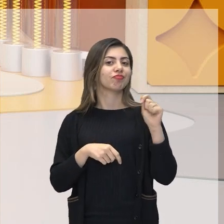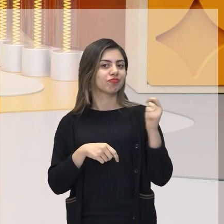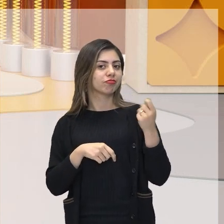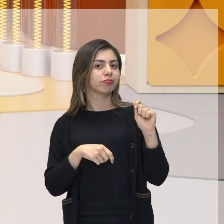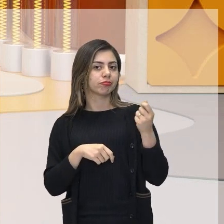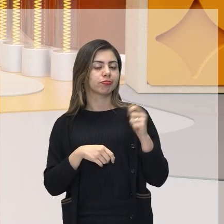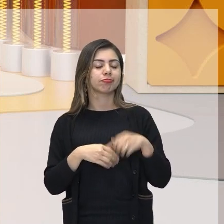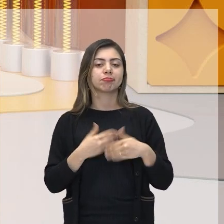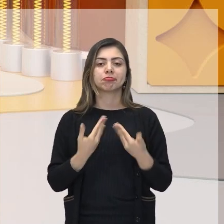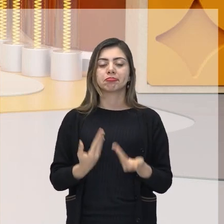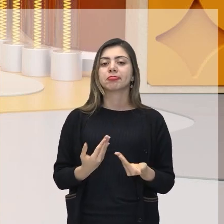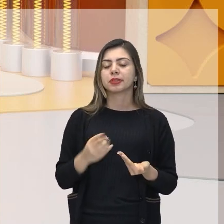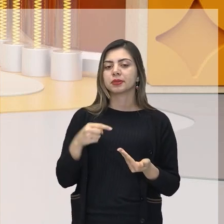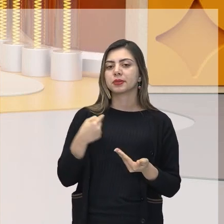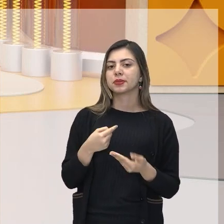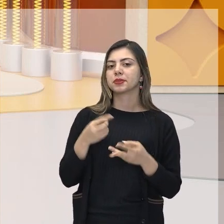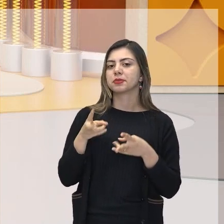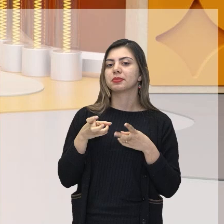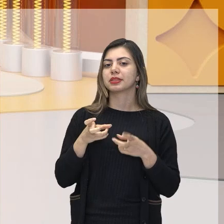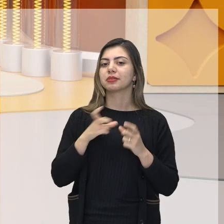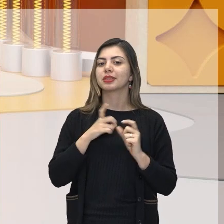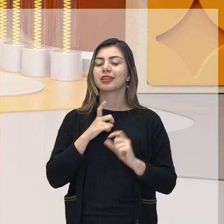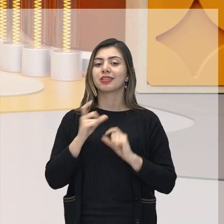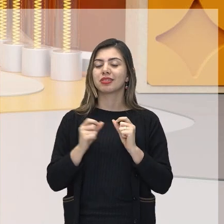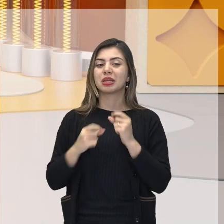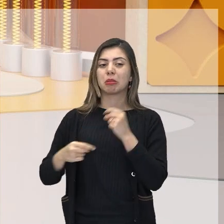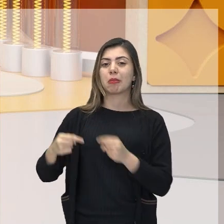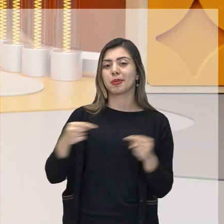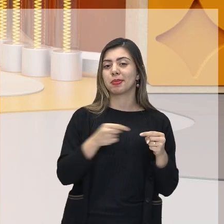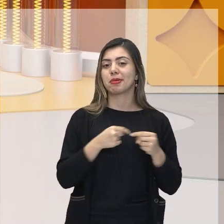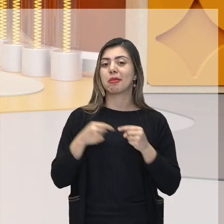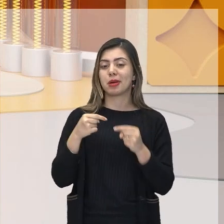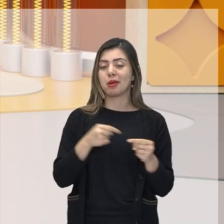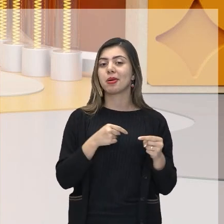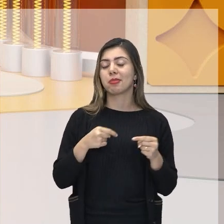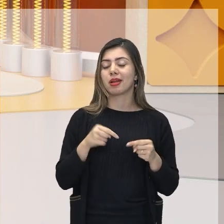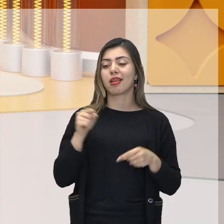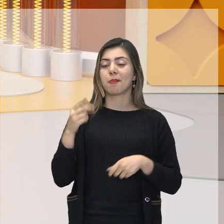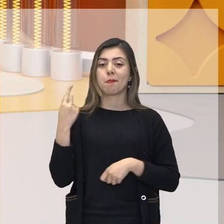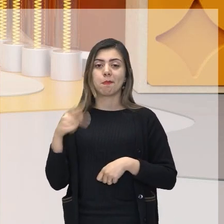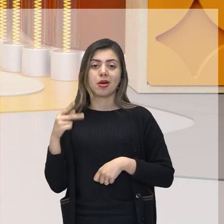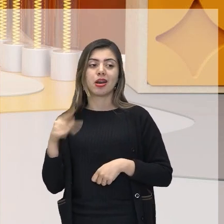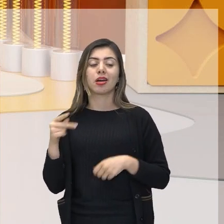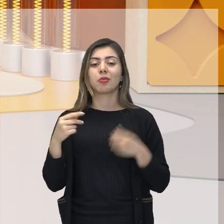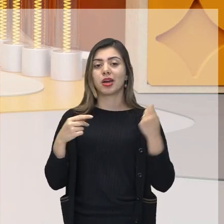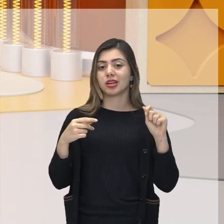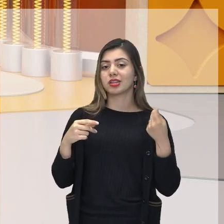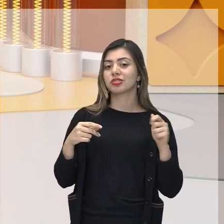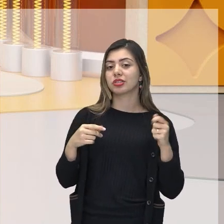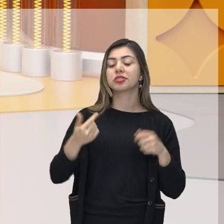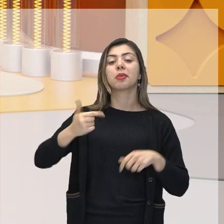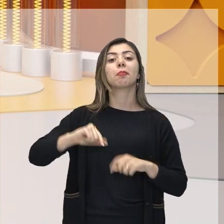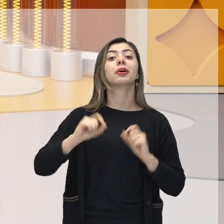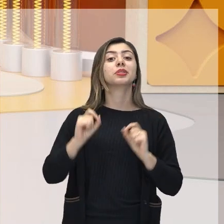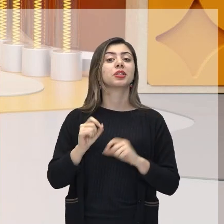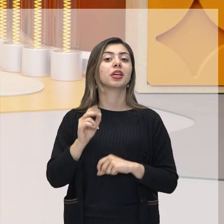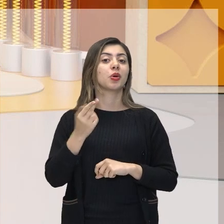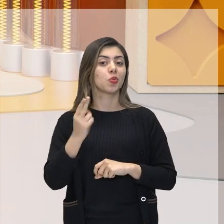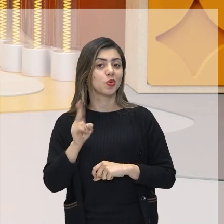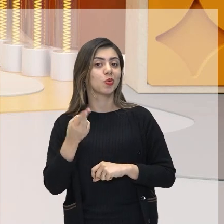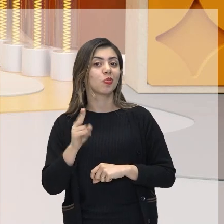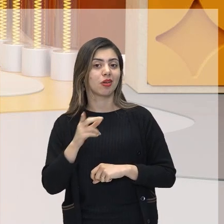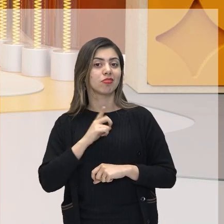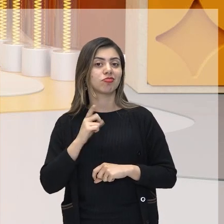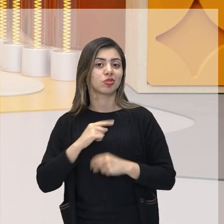Então a gente vê que existia certa animosidade entre paraguaios, argentinos e também uruguaios. E,